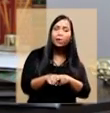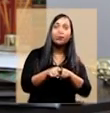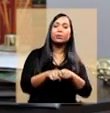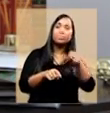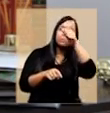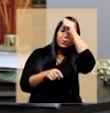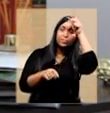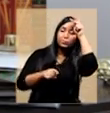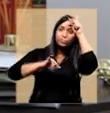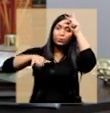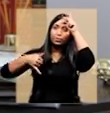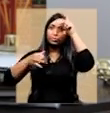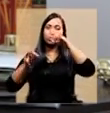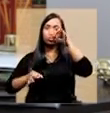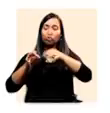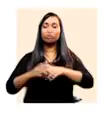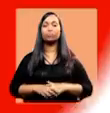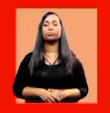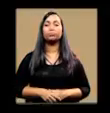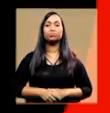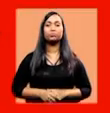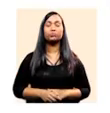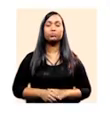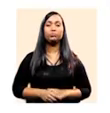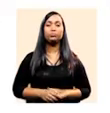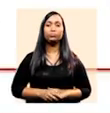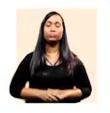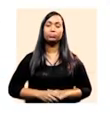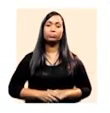convênio entre Prefeitura e Tribunal de Justiça.